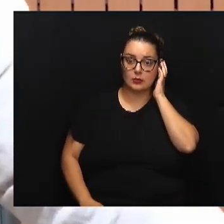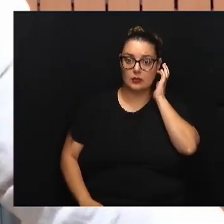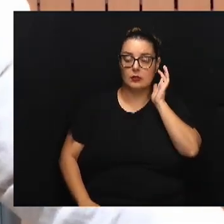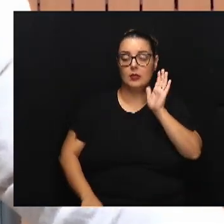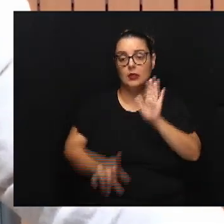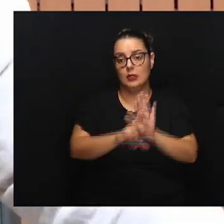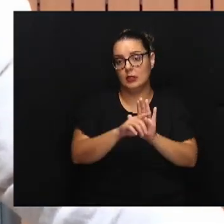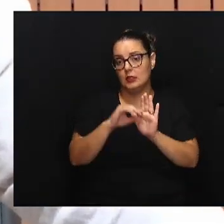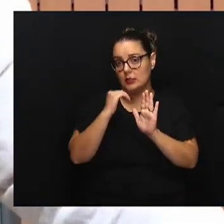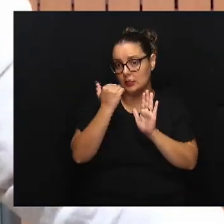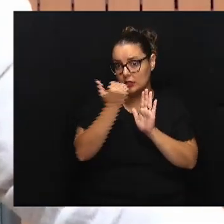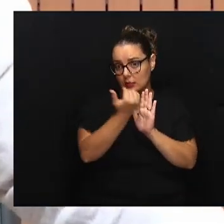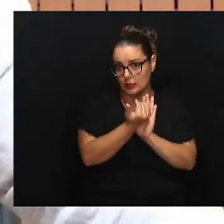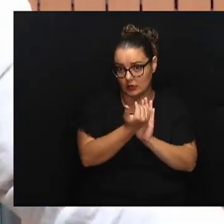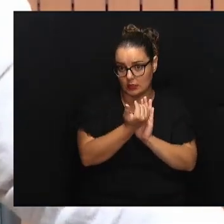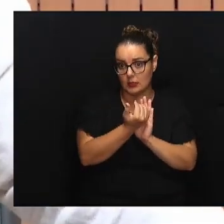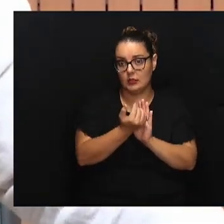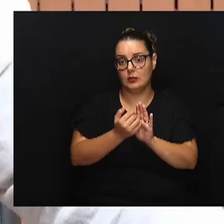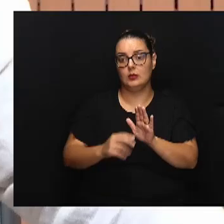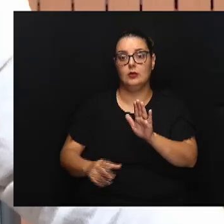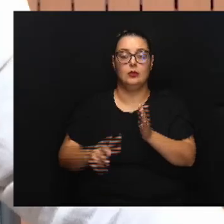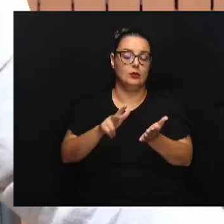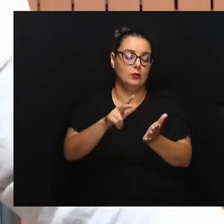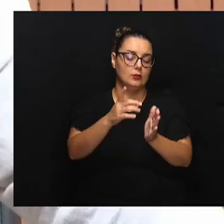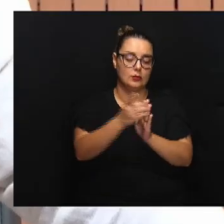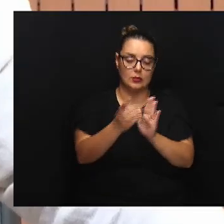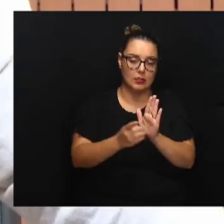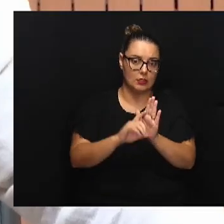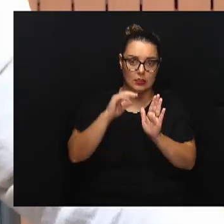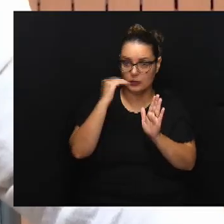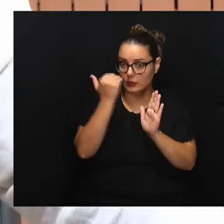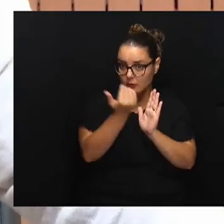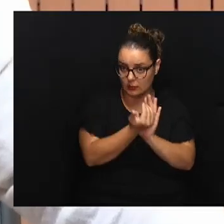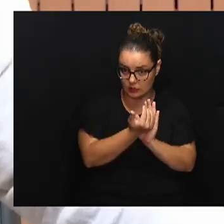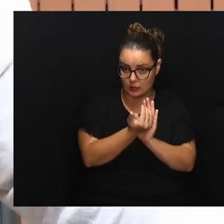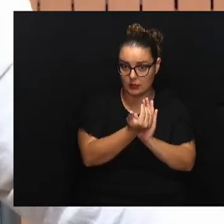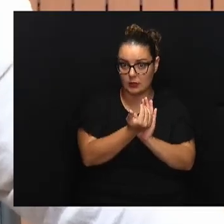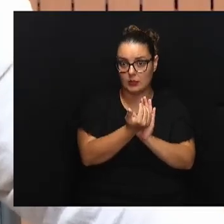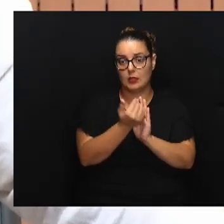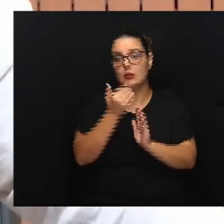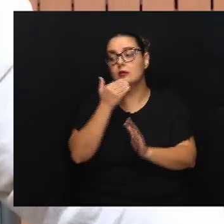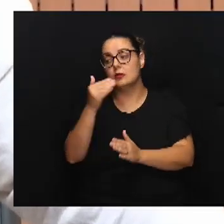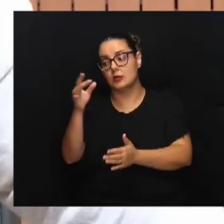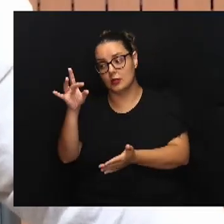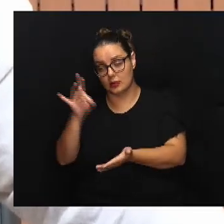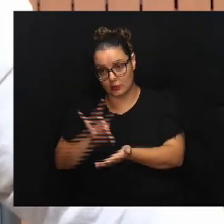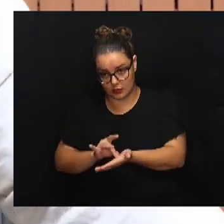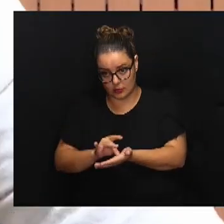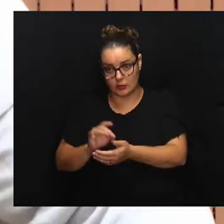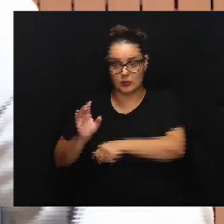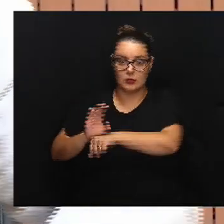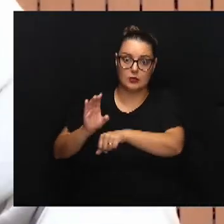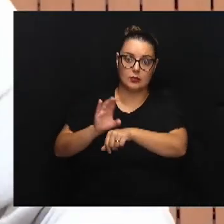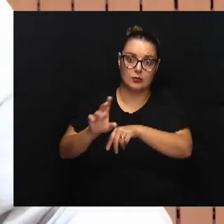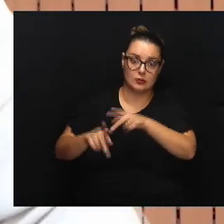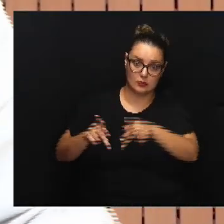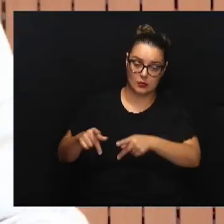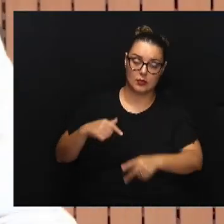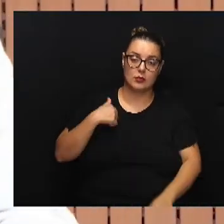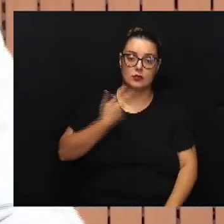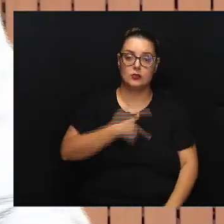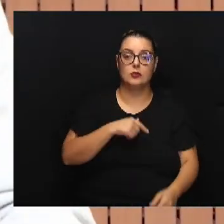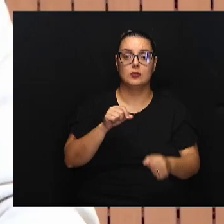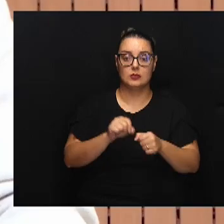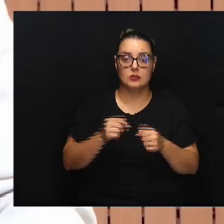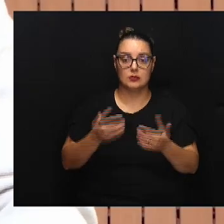lei, respeitar o decreto, respeitar a demanda e a realidade dos cursinhos populares. Então, nós fizemos